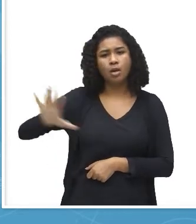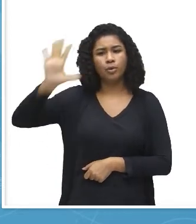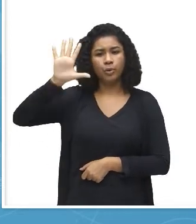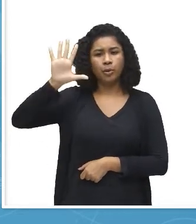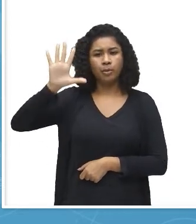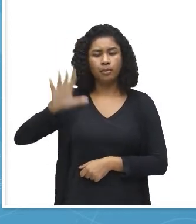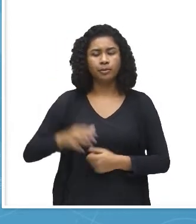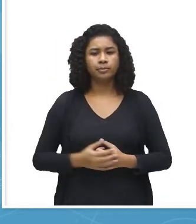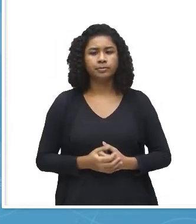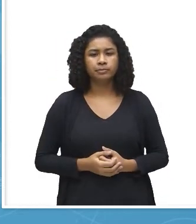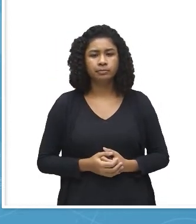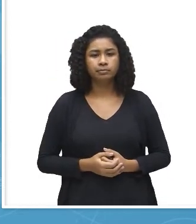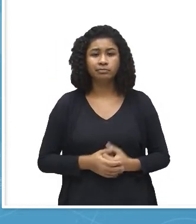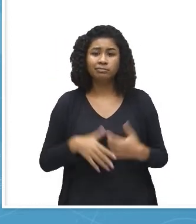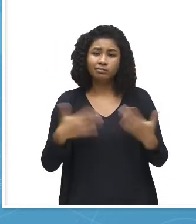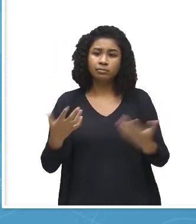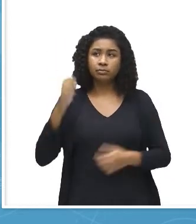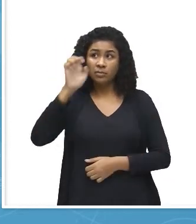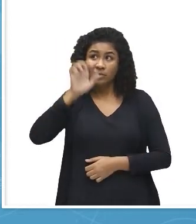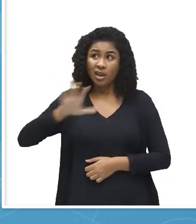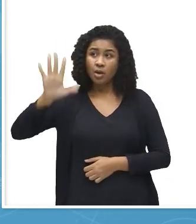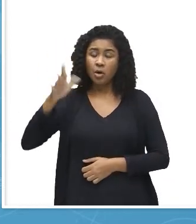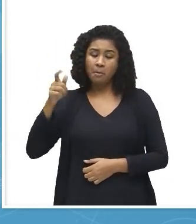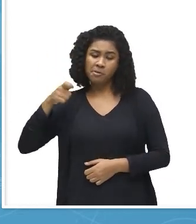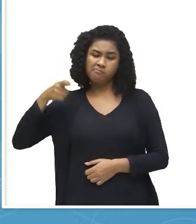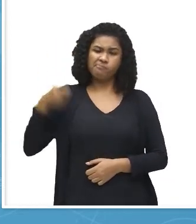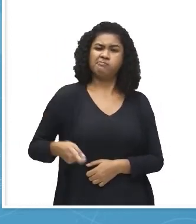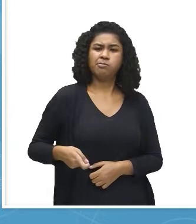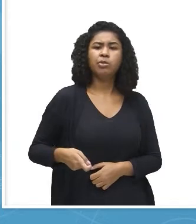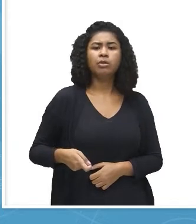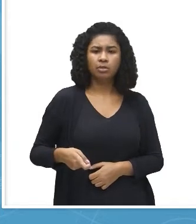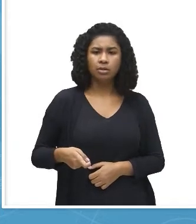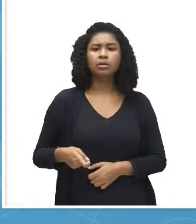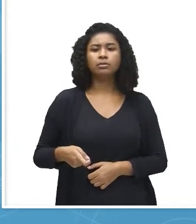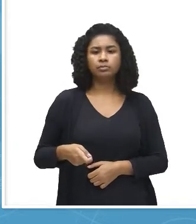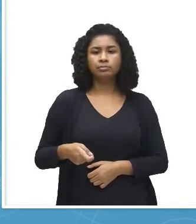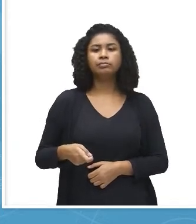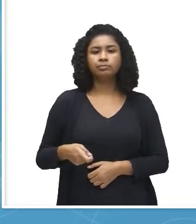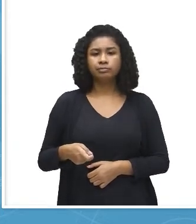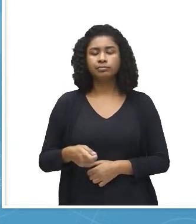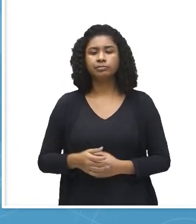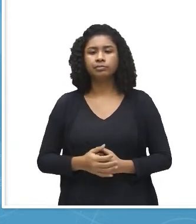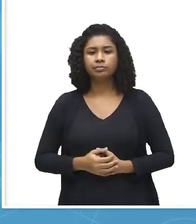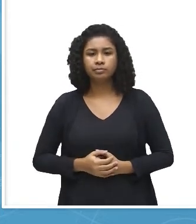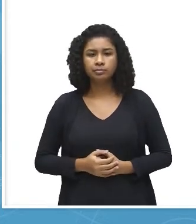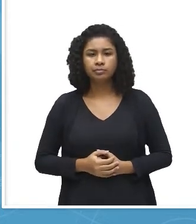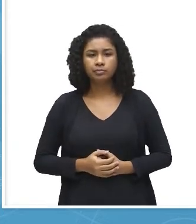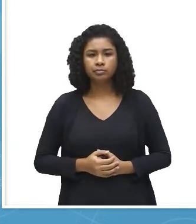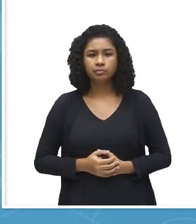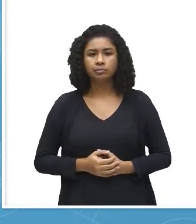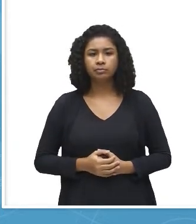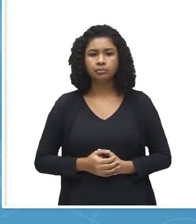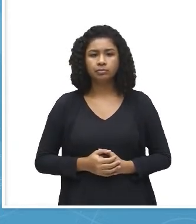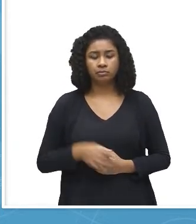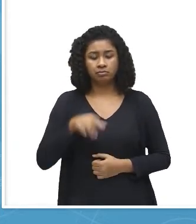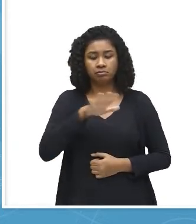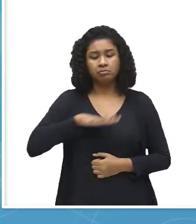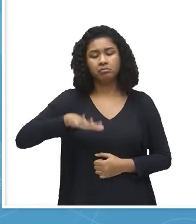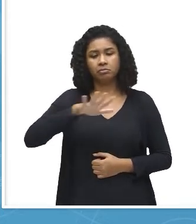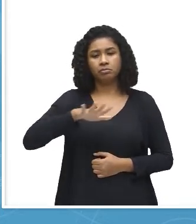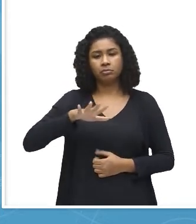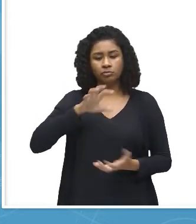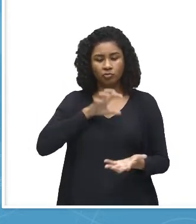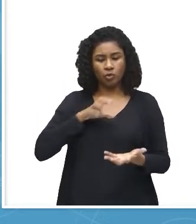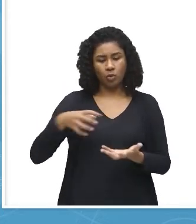europeus dominaram de forma direta e indireta, através de protetorados, parte do continente africano,